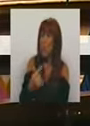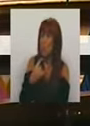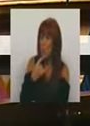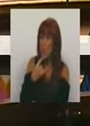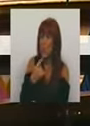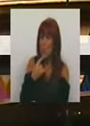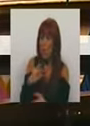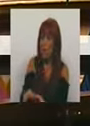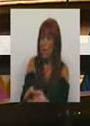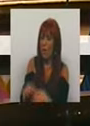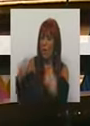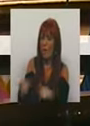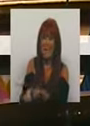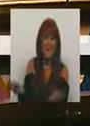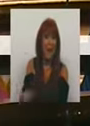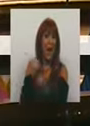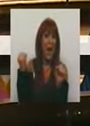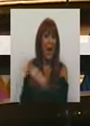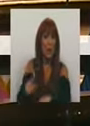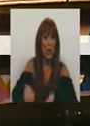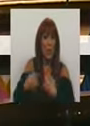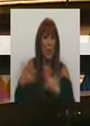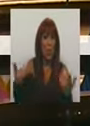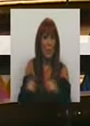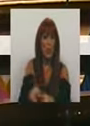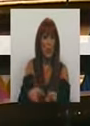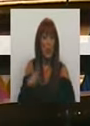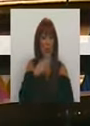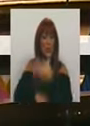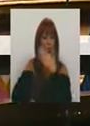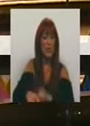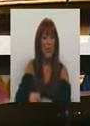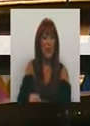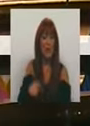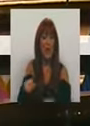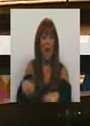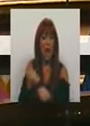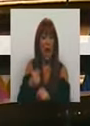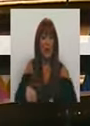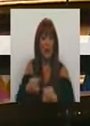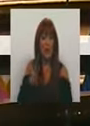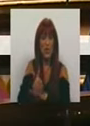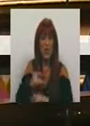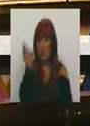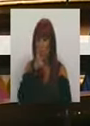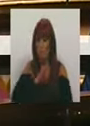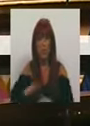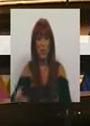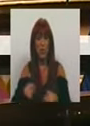tão consolidados como atos próprios dos advogados e atos próprios dos agentes de